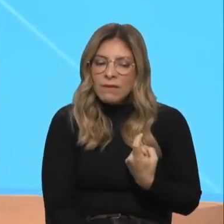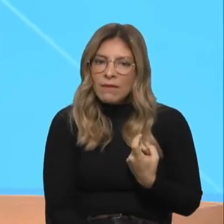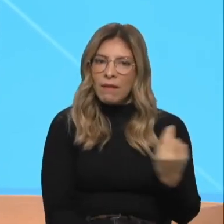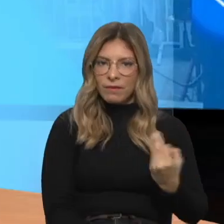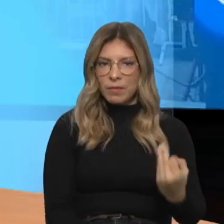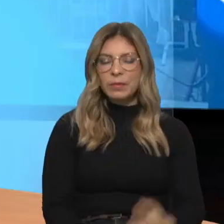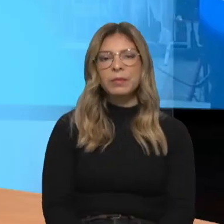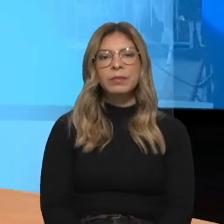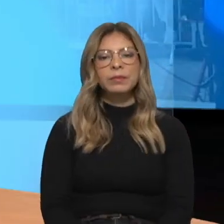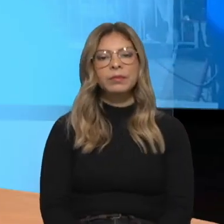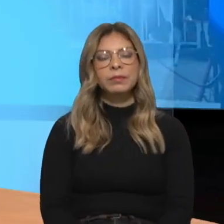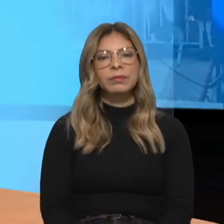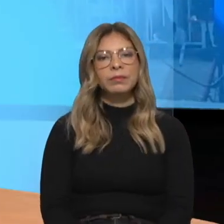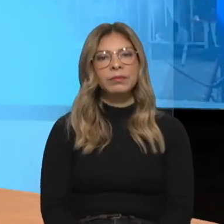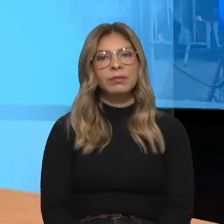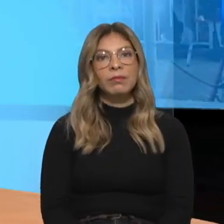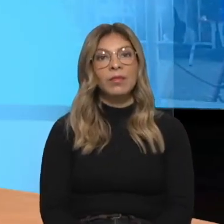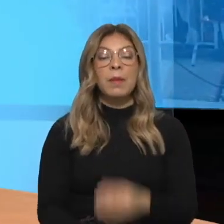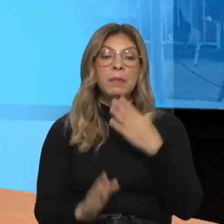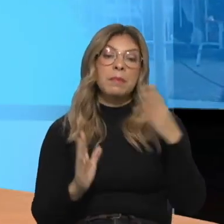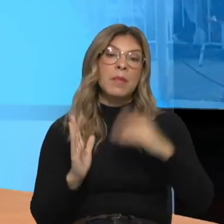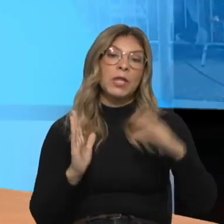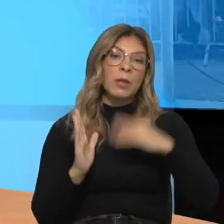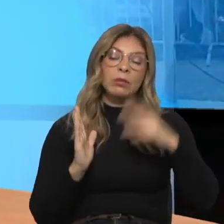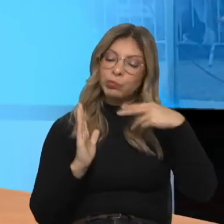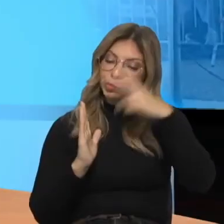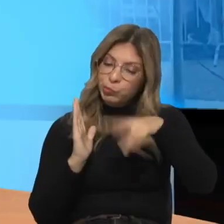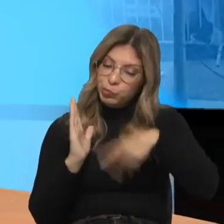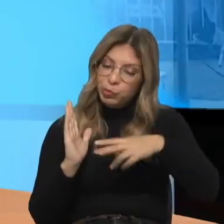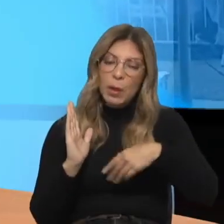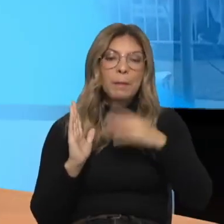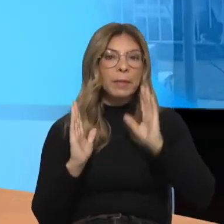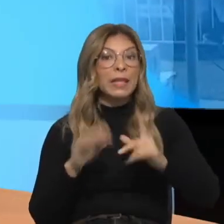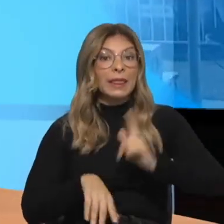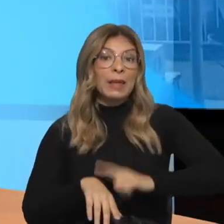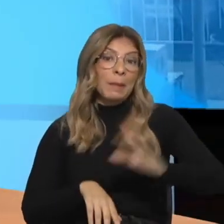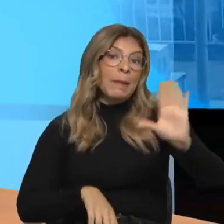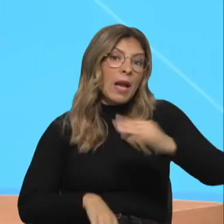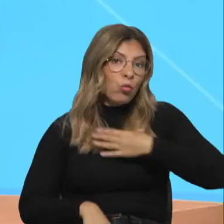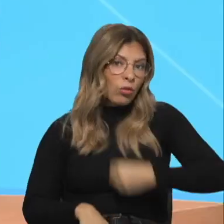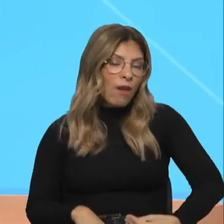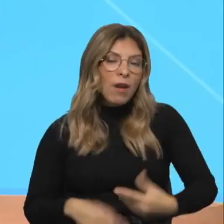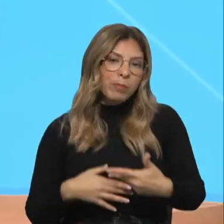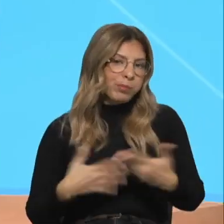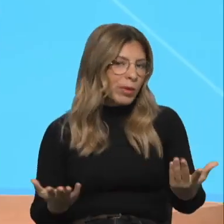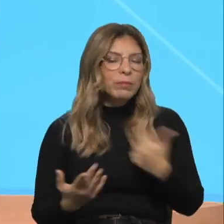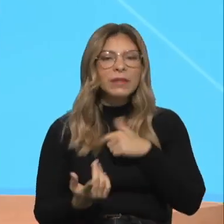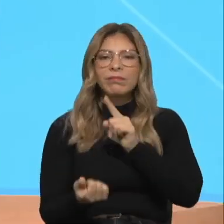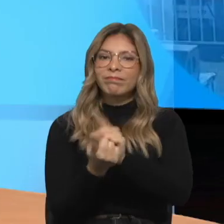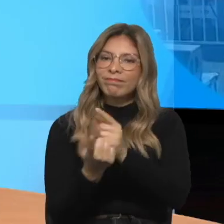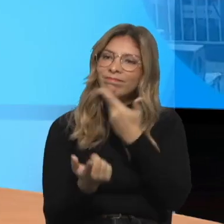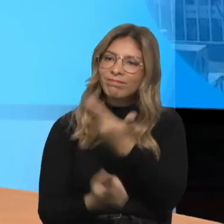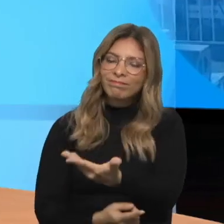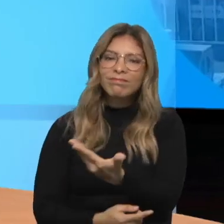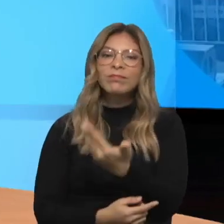Padre Fredão Correia, mais folhas, mais páginas iríamos percorrer, mais tempo houvesse. Obrigada pela sua presença. Obrigado. E deixamos o